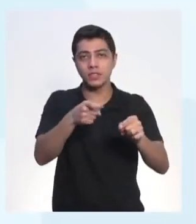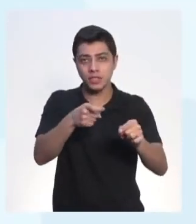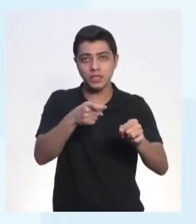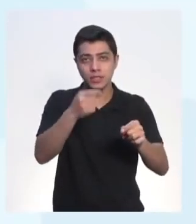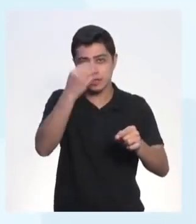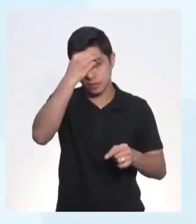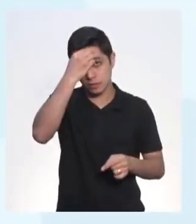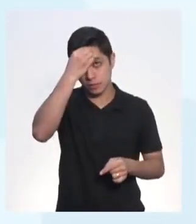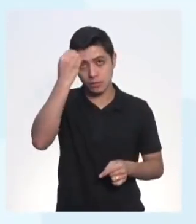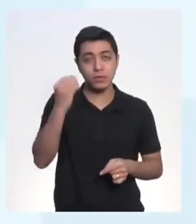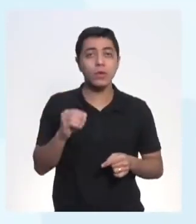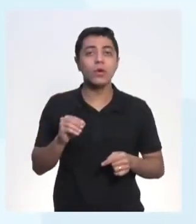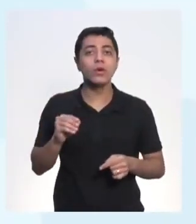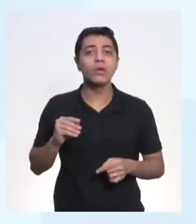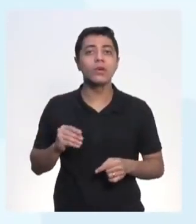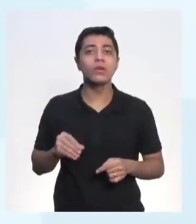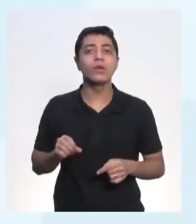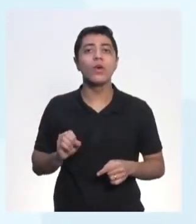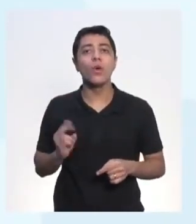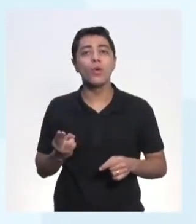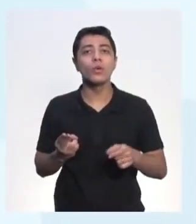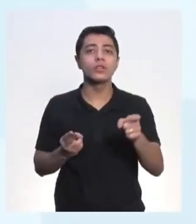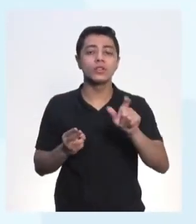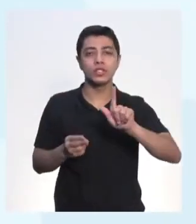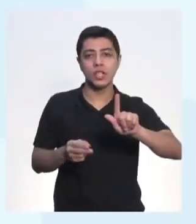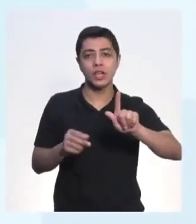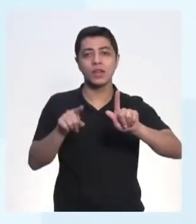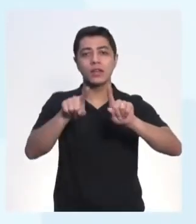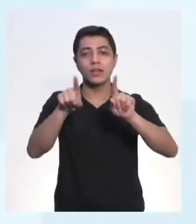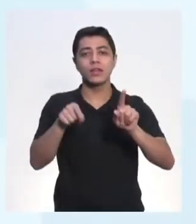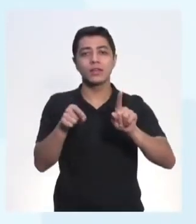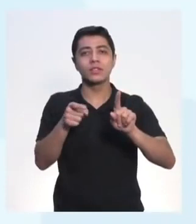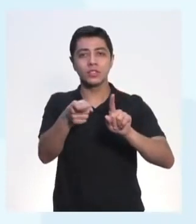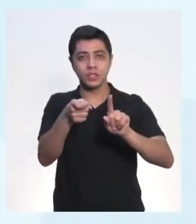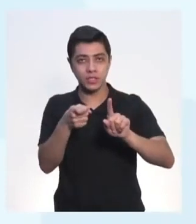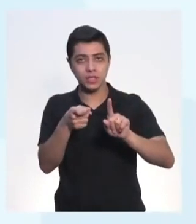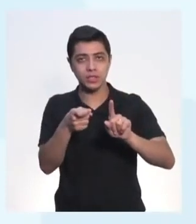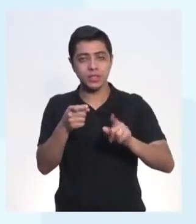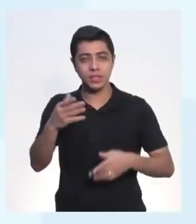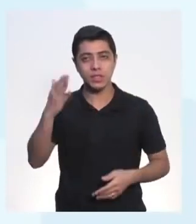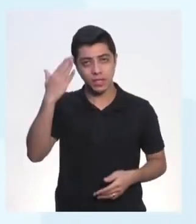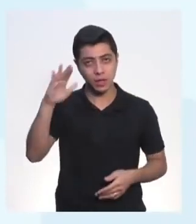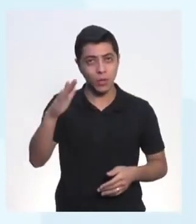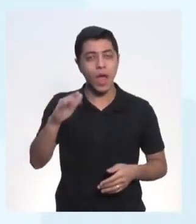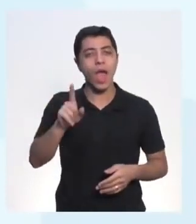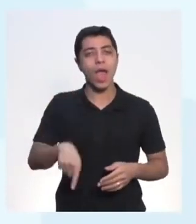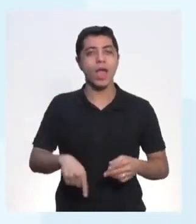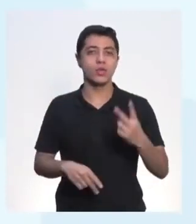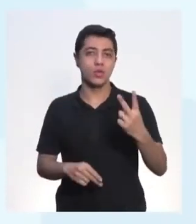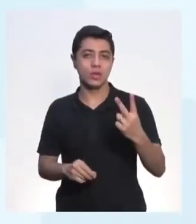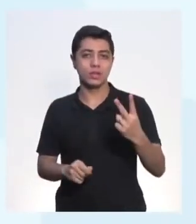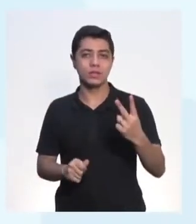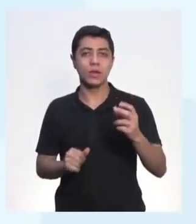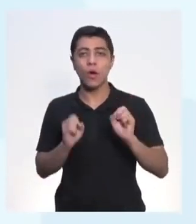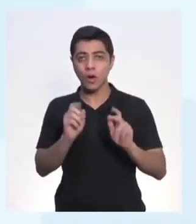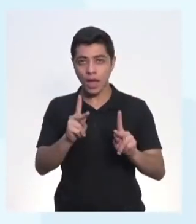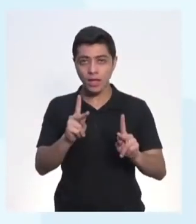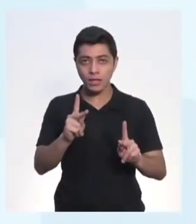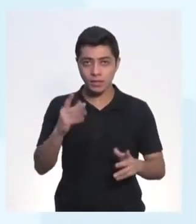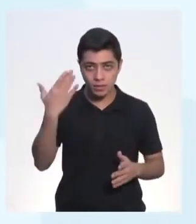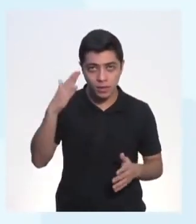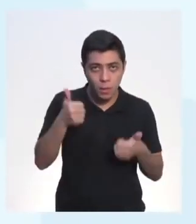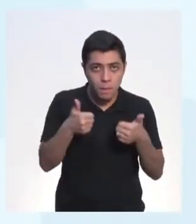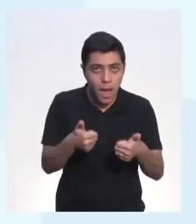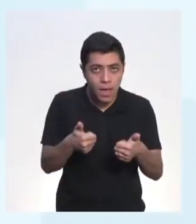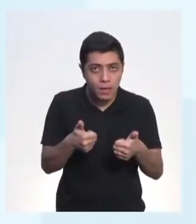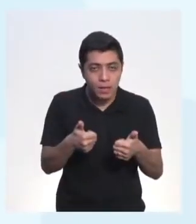uma relação entre dois valores. O x e o y que está substituído aí por f de x, g de x. Tudo bem? O